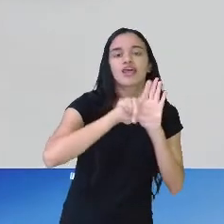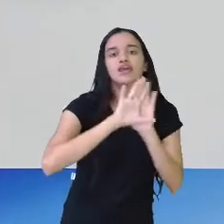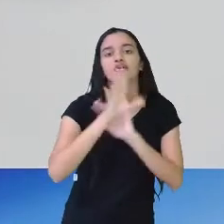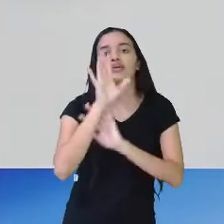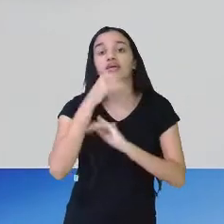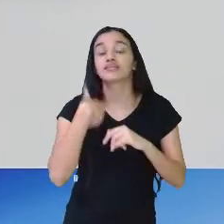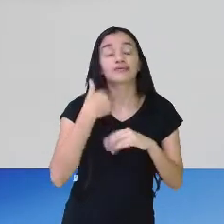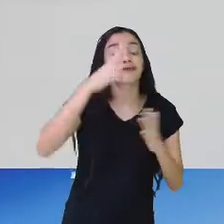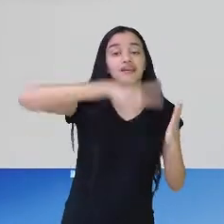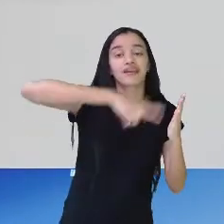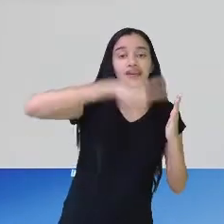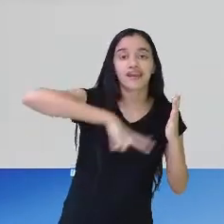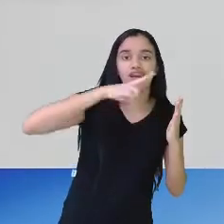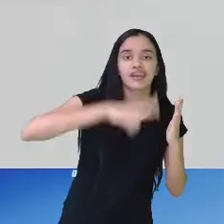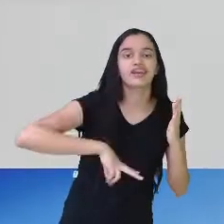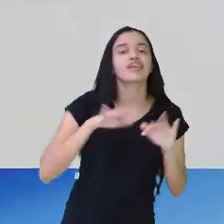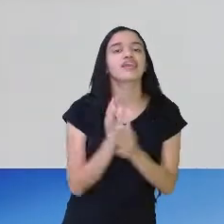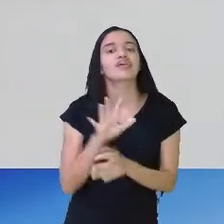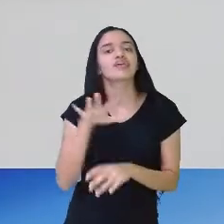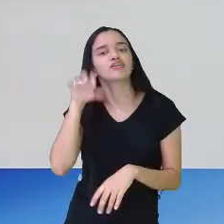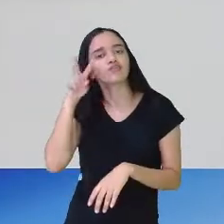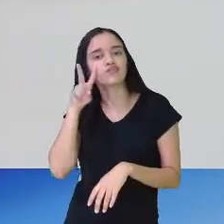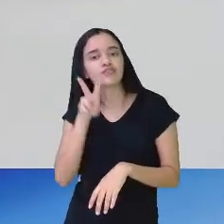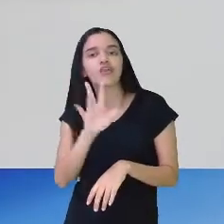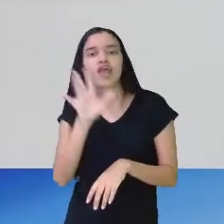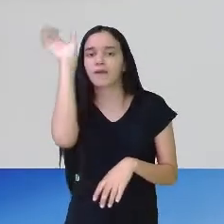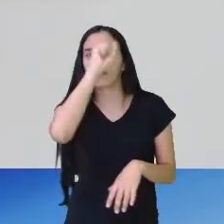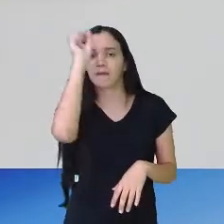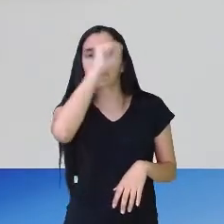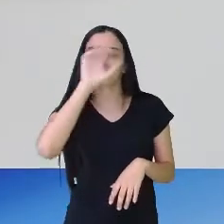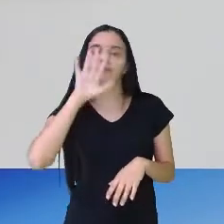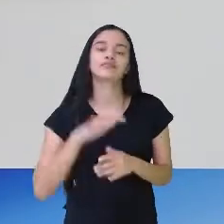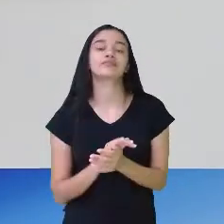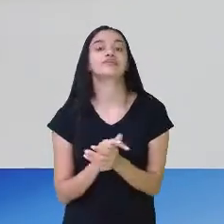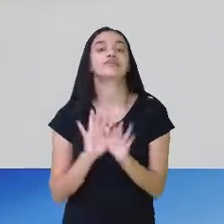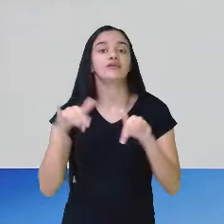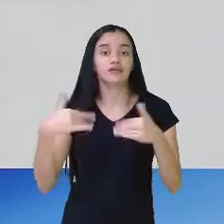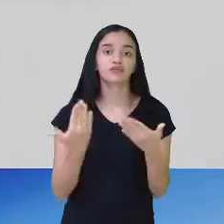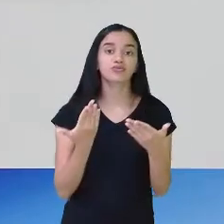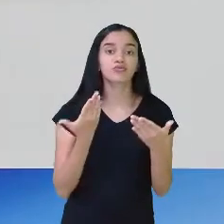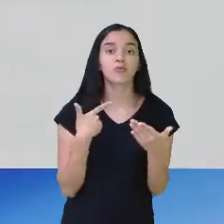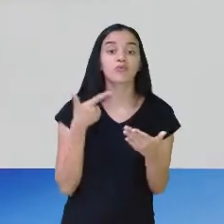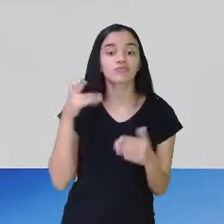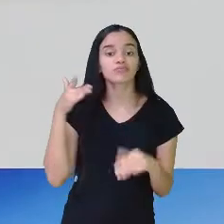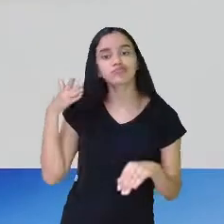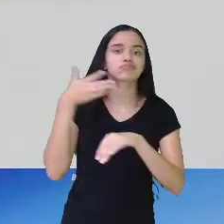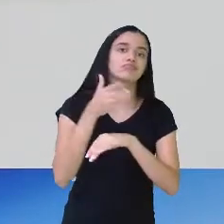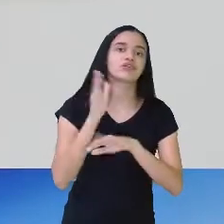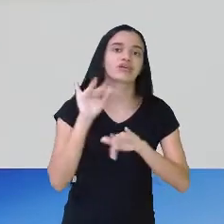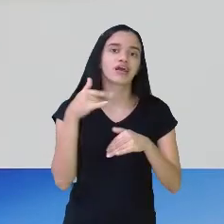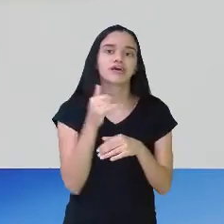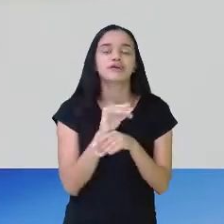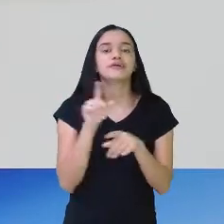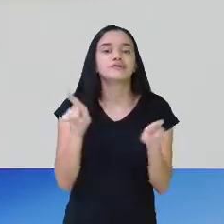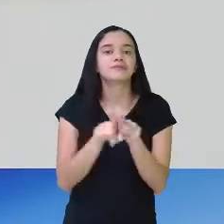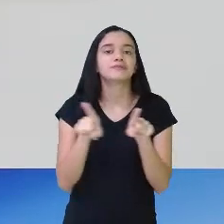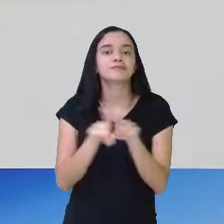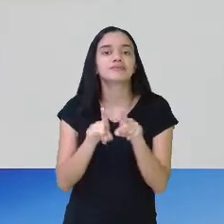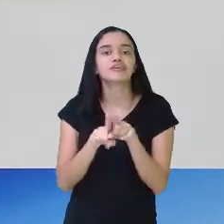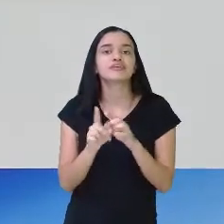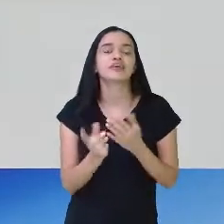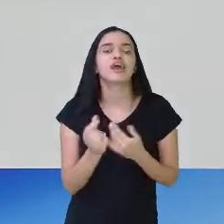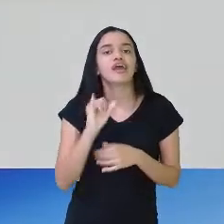aprende. Então, quando a gente produz um texto, a gente acaba trazendo essas referências. E quando ela é muito direta, a gente fala em